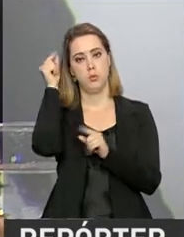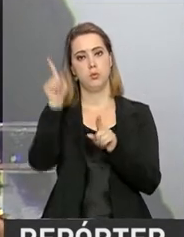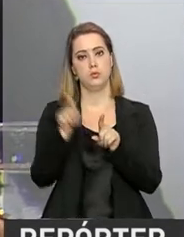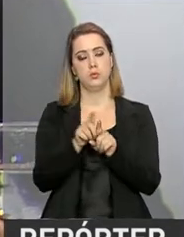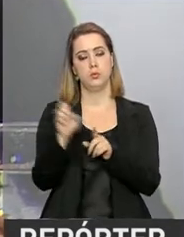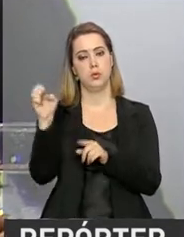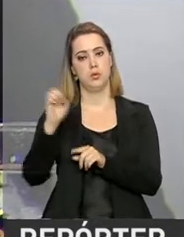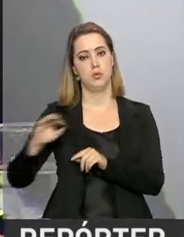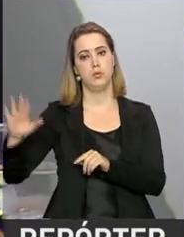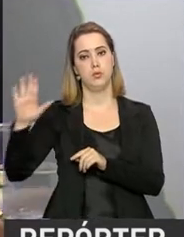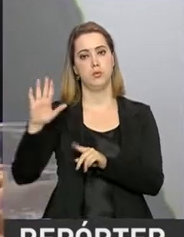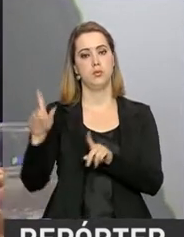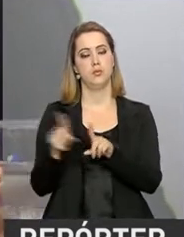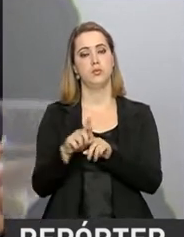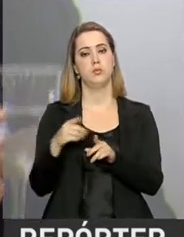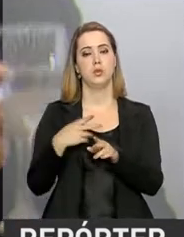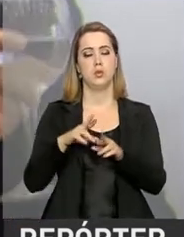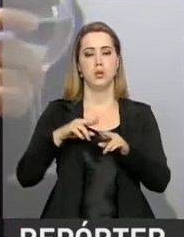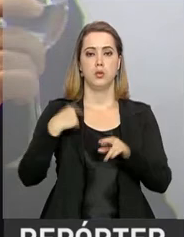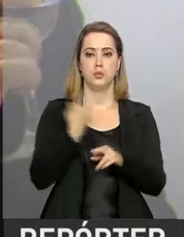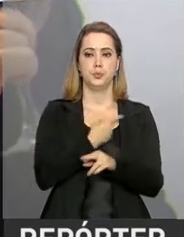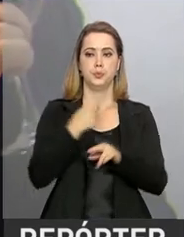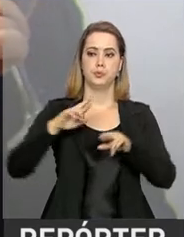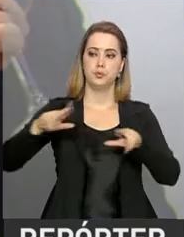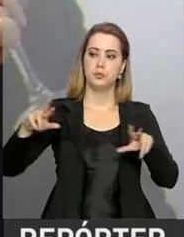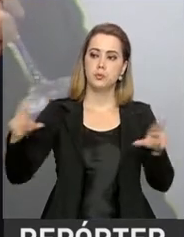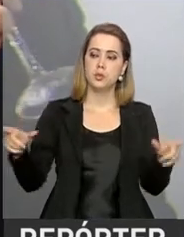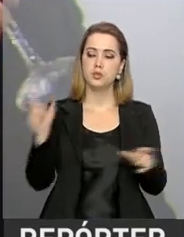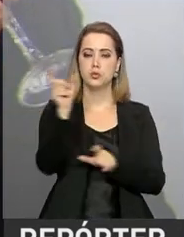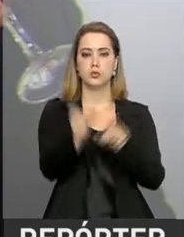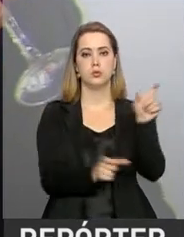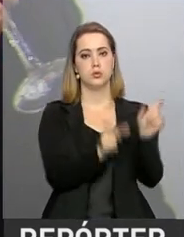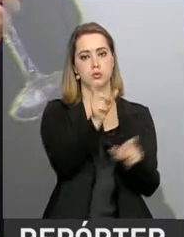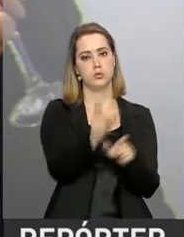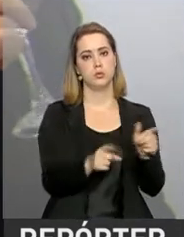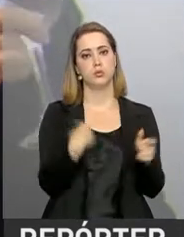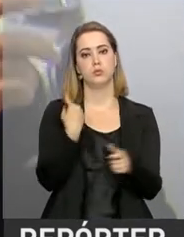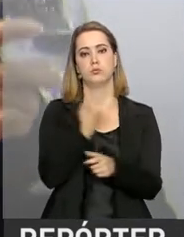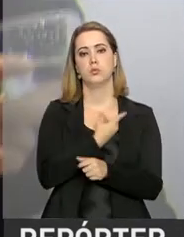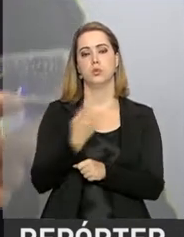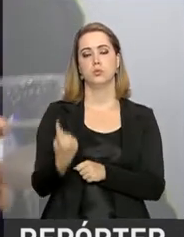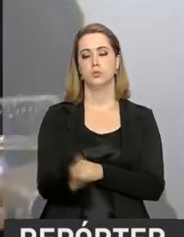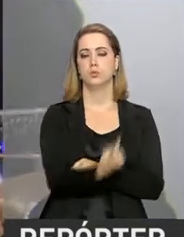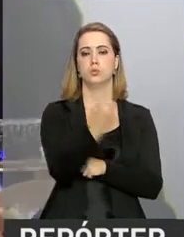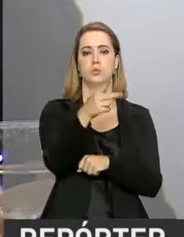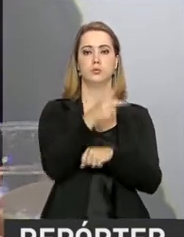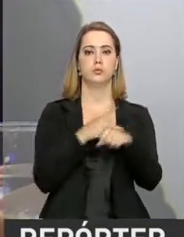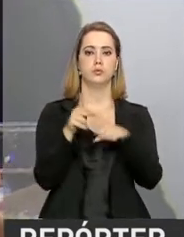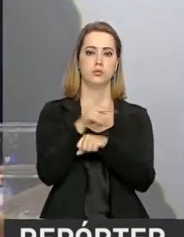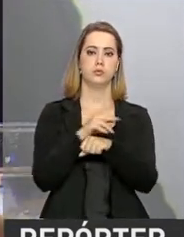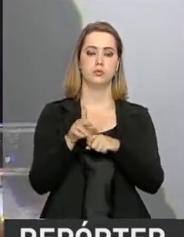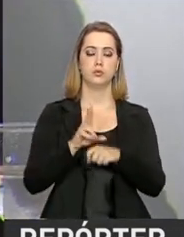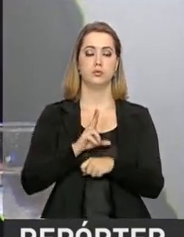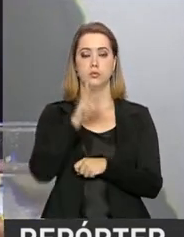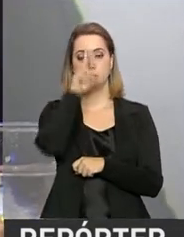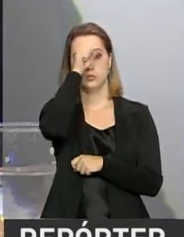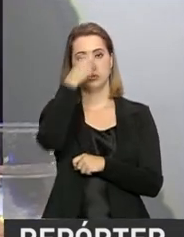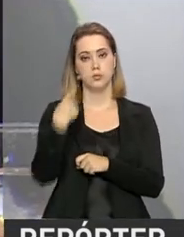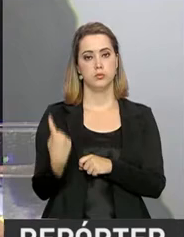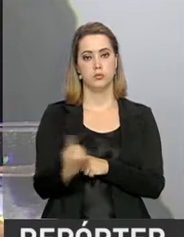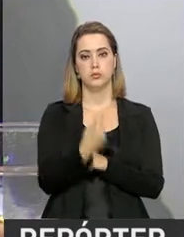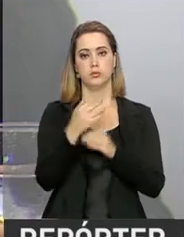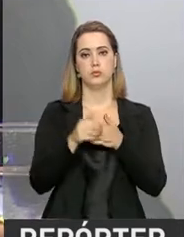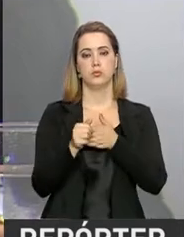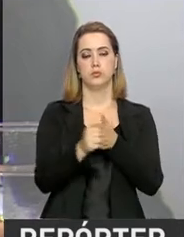séculos aprendemos a estreia da multiplicidade de almas que nos define como uma ação o vigor que nos move 11